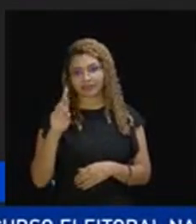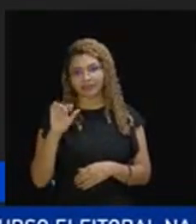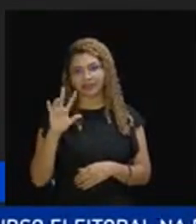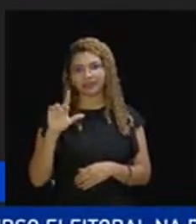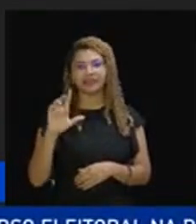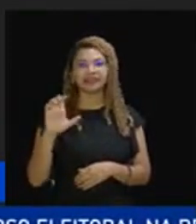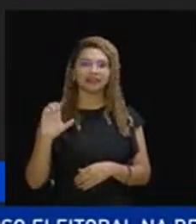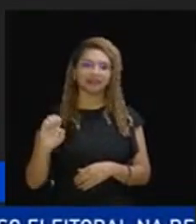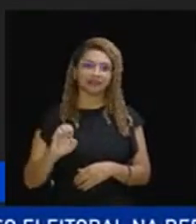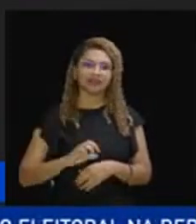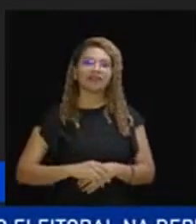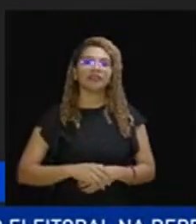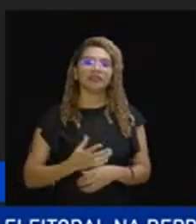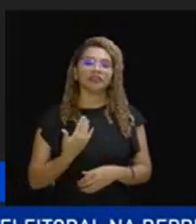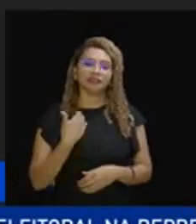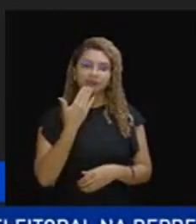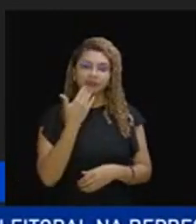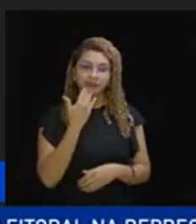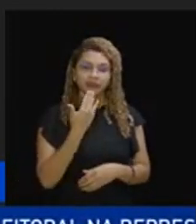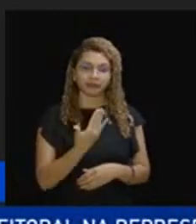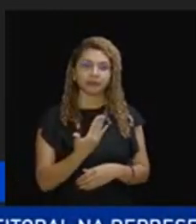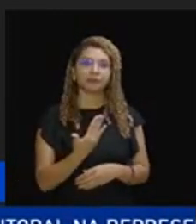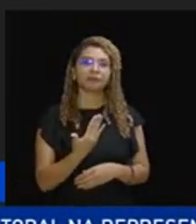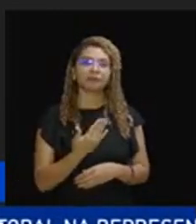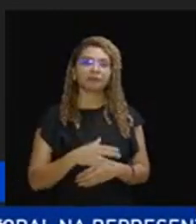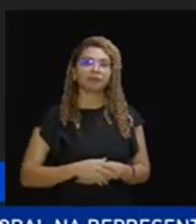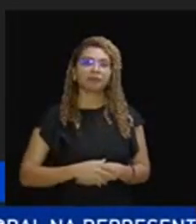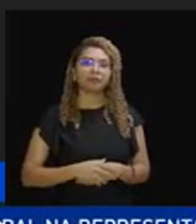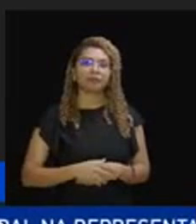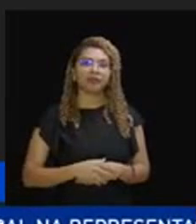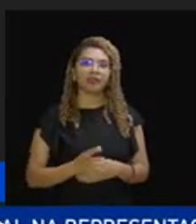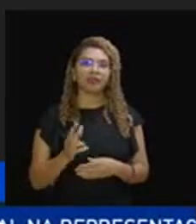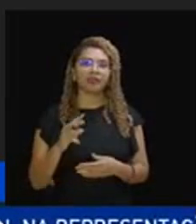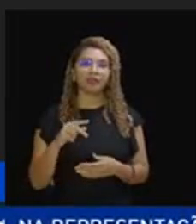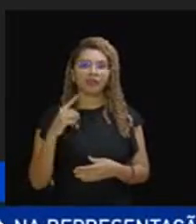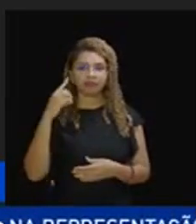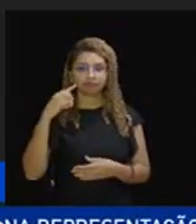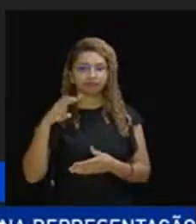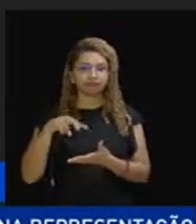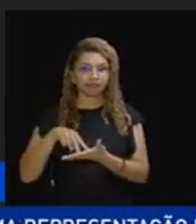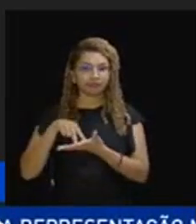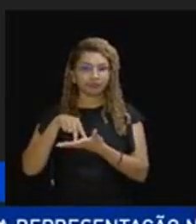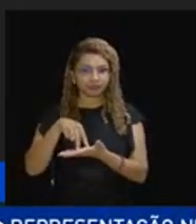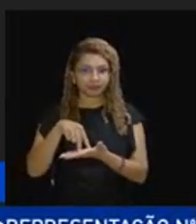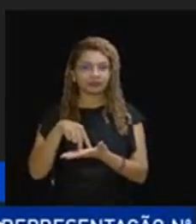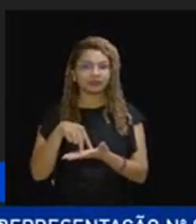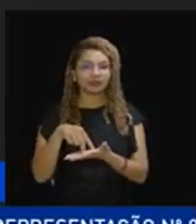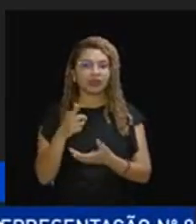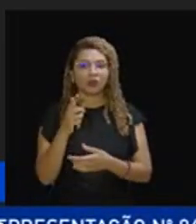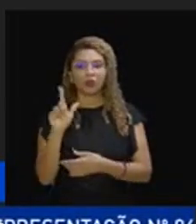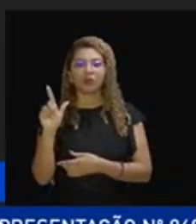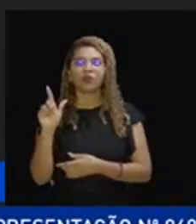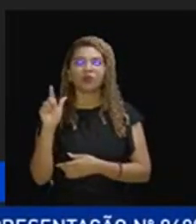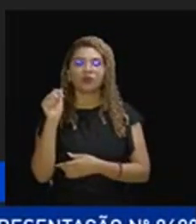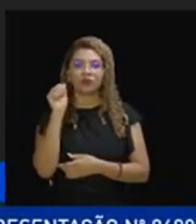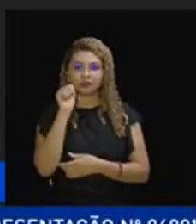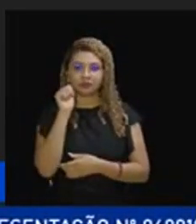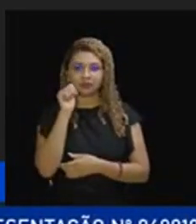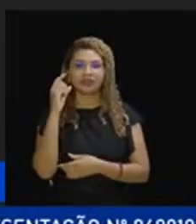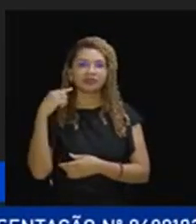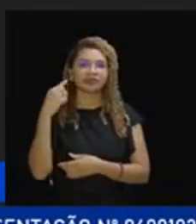virtual, advogada Adriele, a sustentação oral na doutora Amanda, escuros, mas ela não